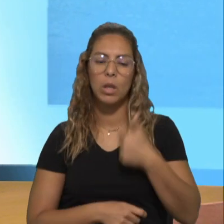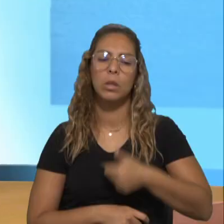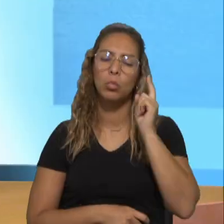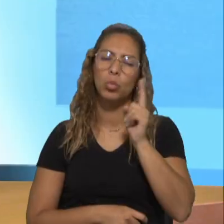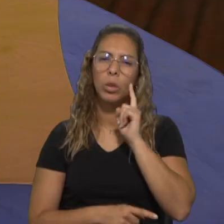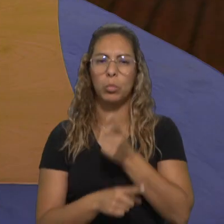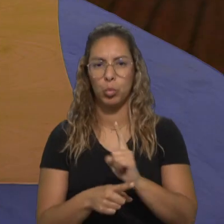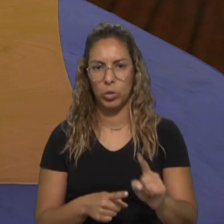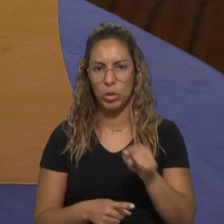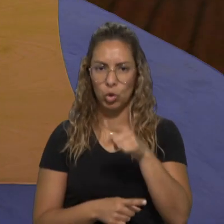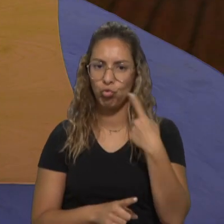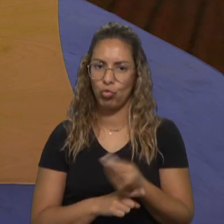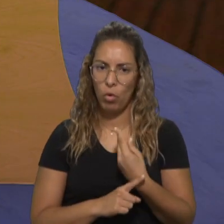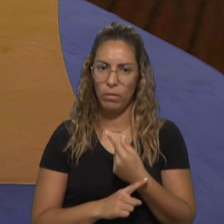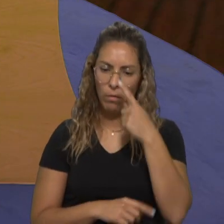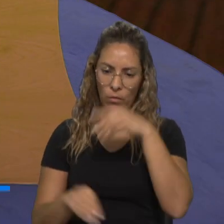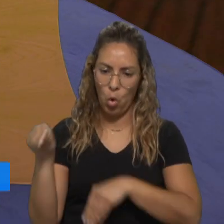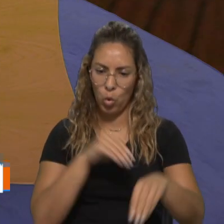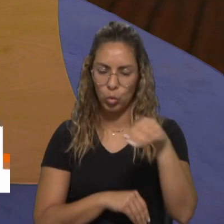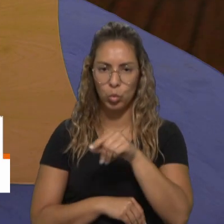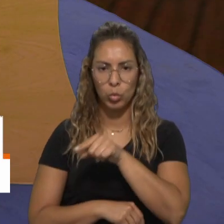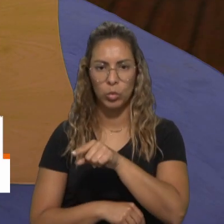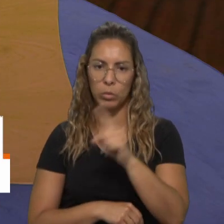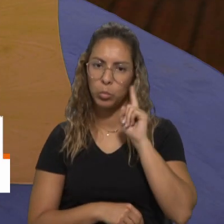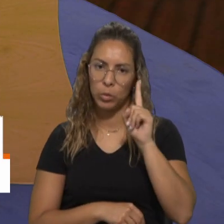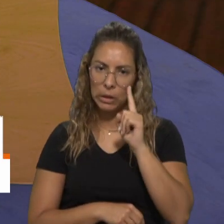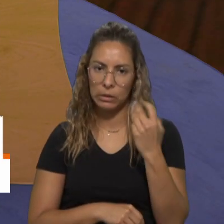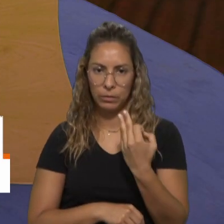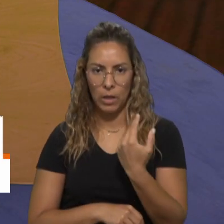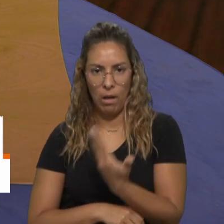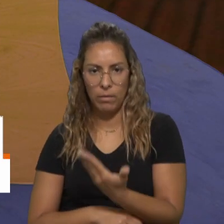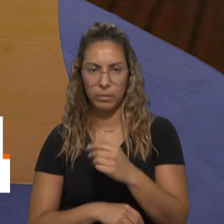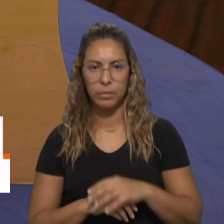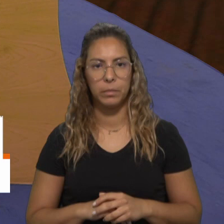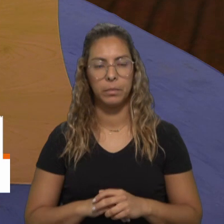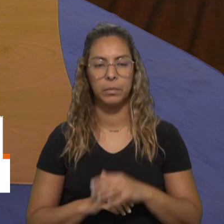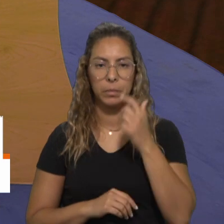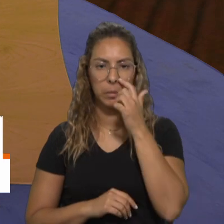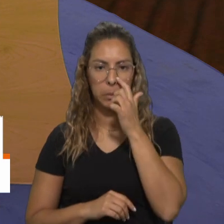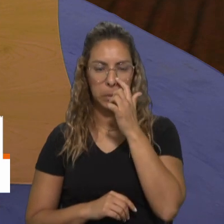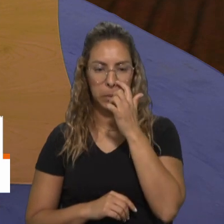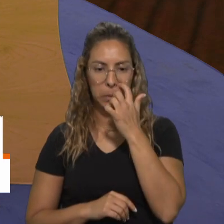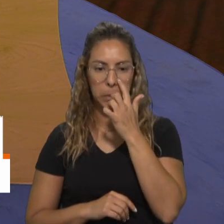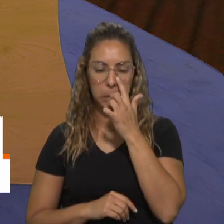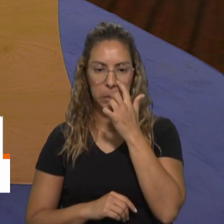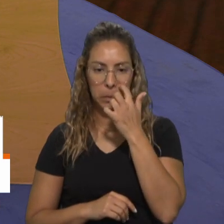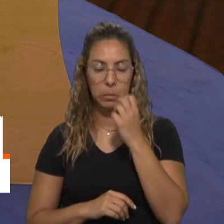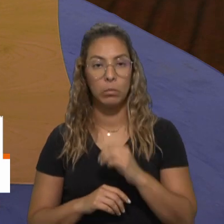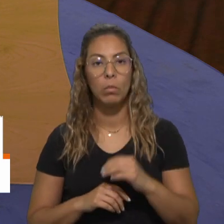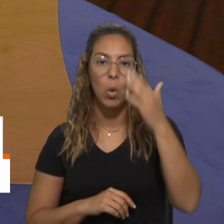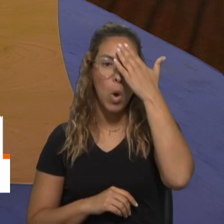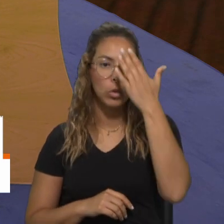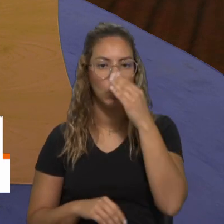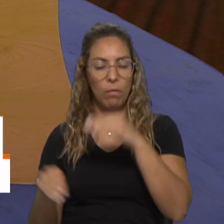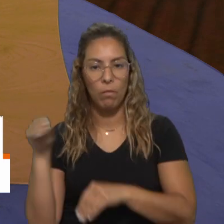os jovens votarem e perceberem que o seu voto é importante? Eu acho que a questão do voto aos 18 anos,